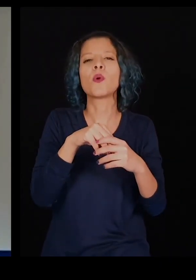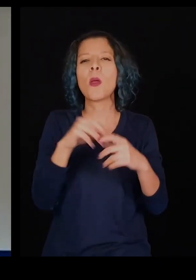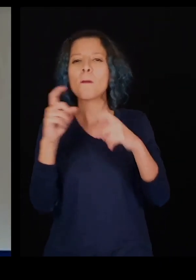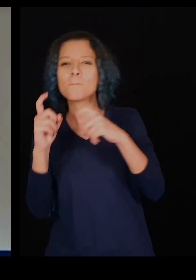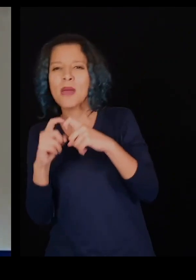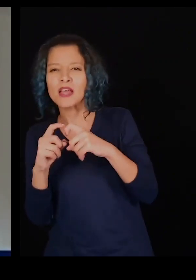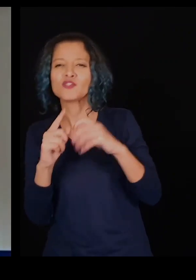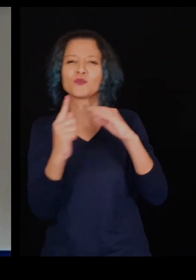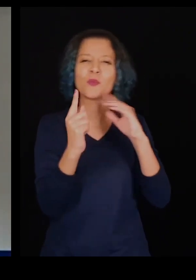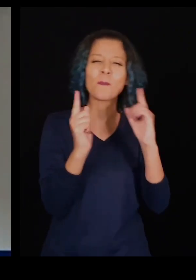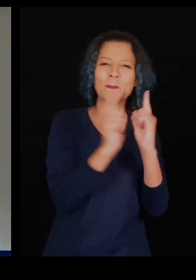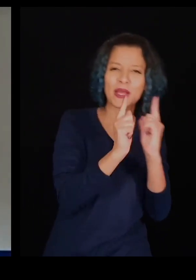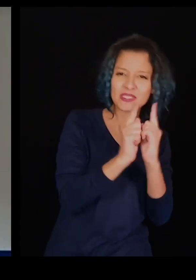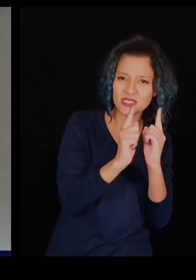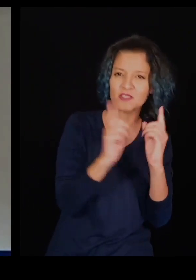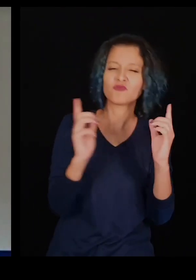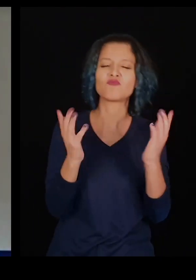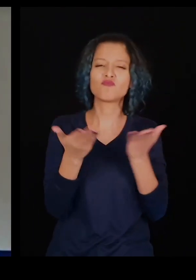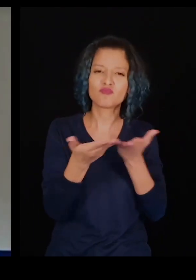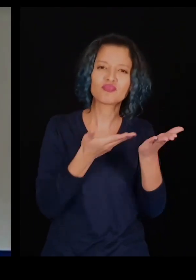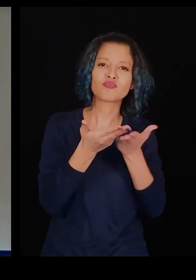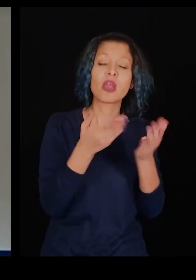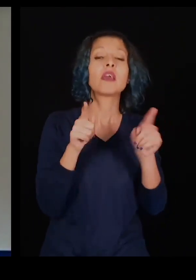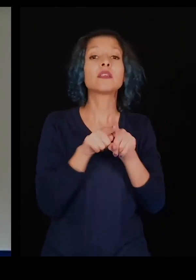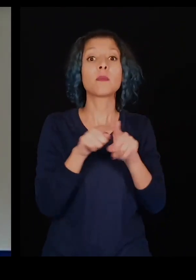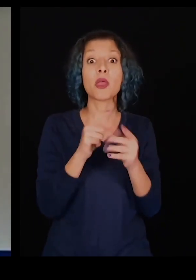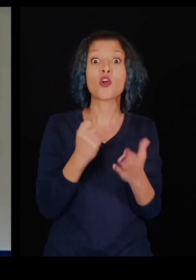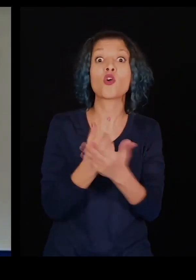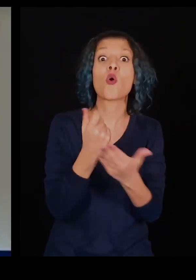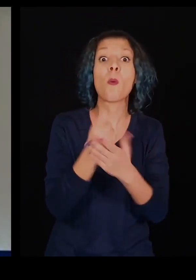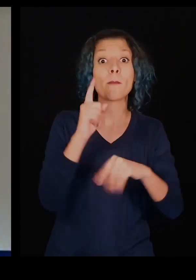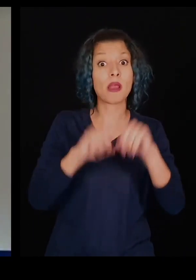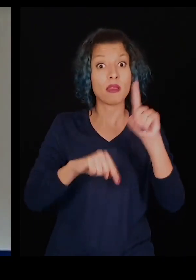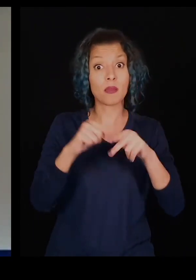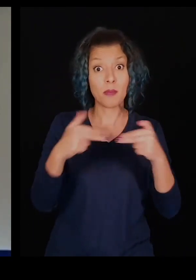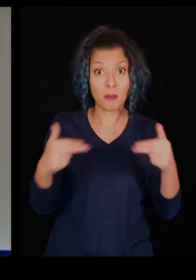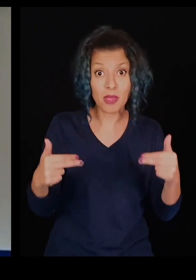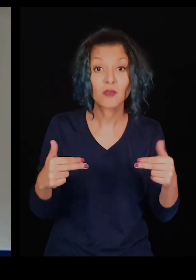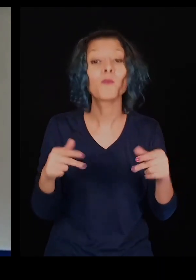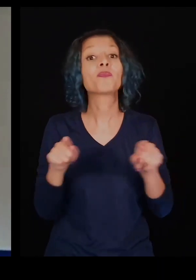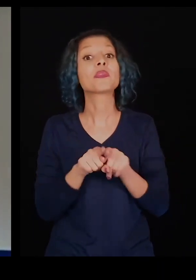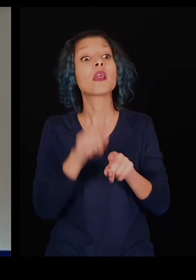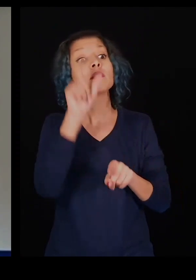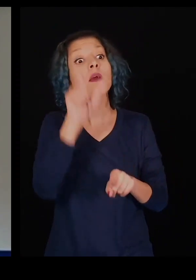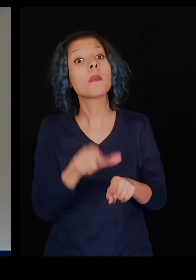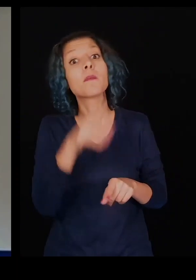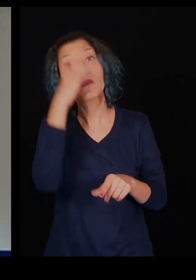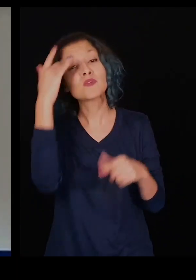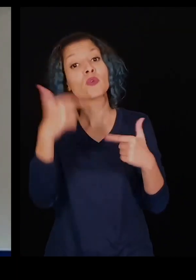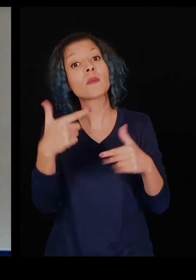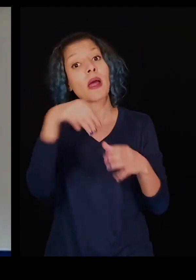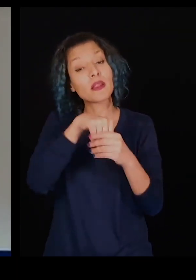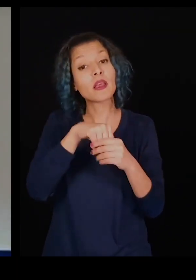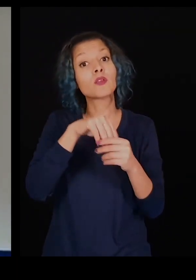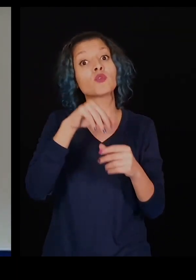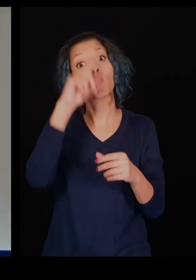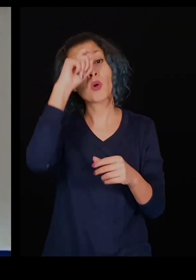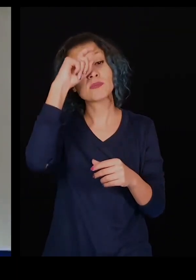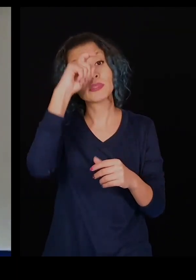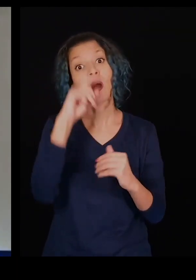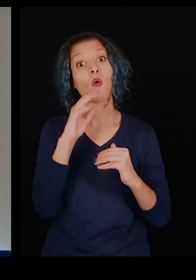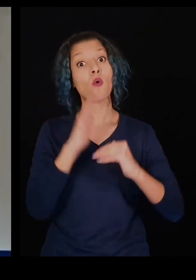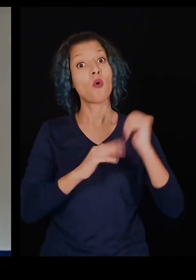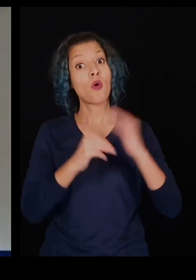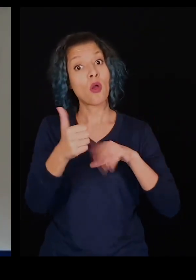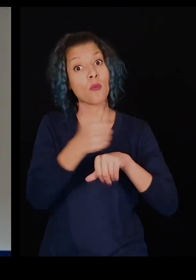de equipamentos e desenvolvimento de projetos de qualificação do pessoal técnico dos hospitais, isso numa linha de longo